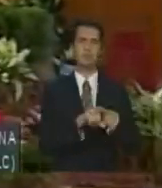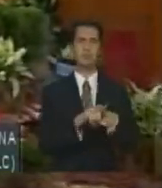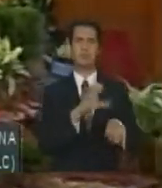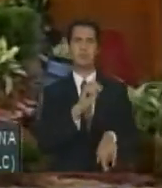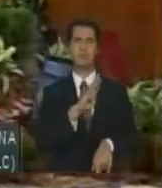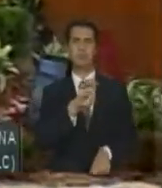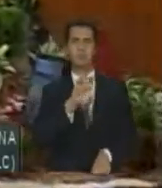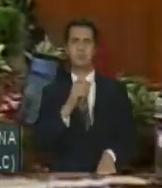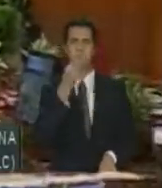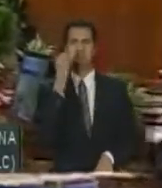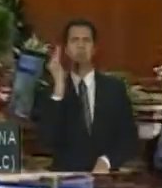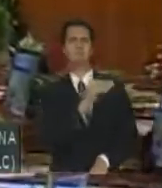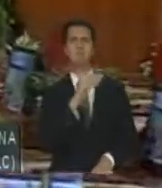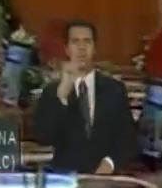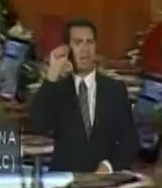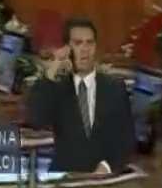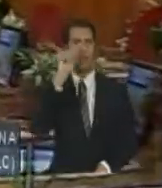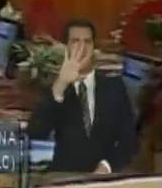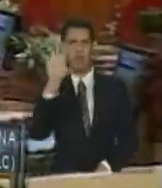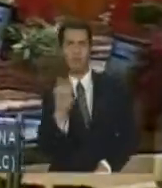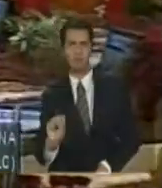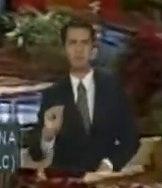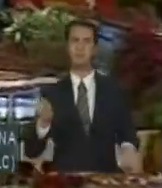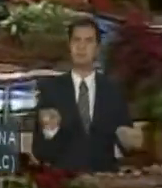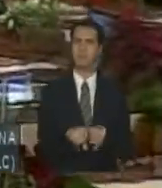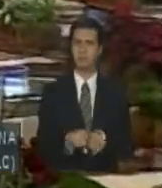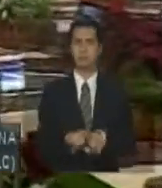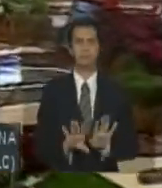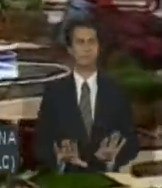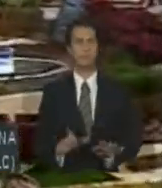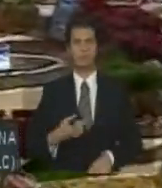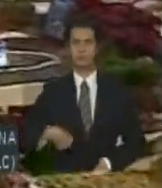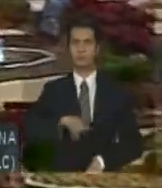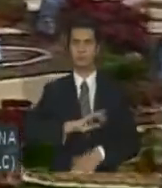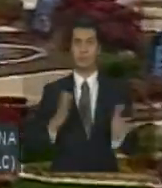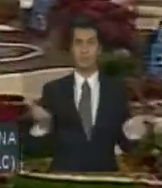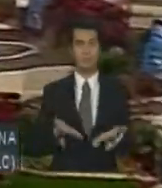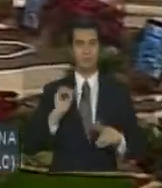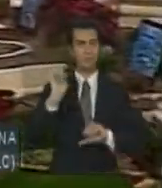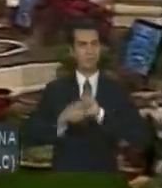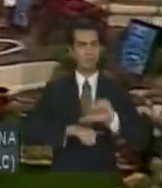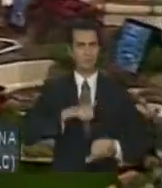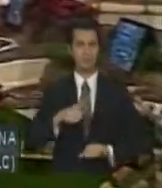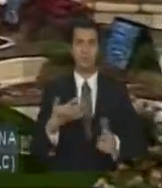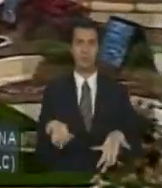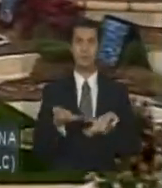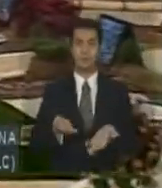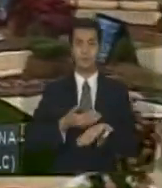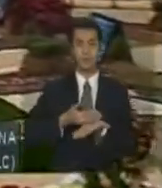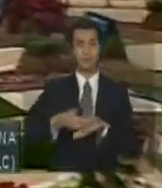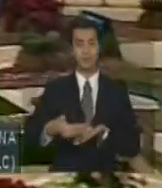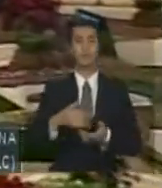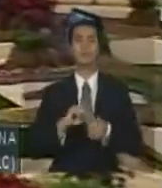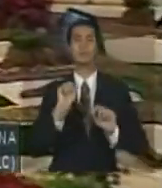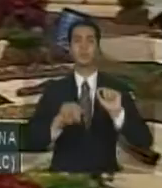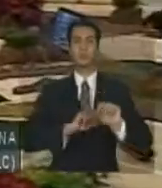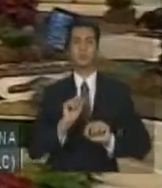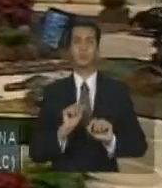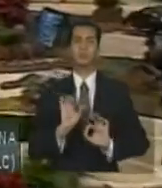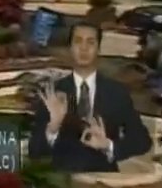África. Agora, nós achamos que é chegada a hora de construir